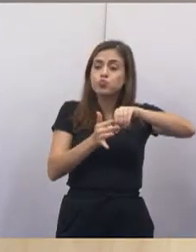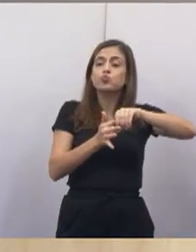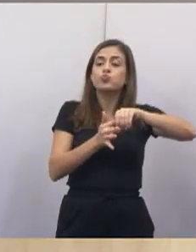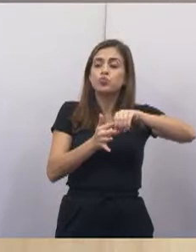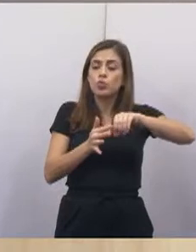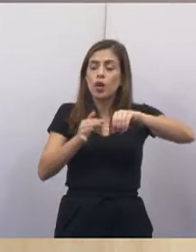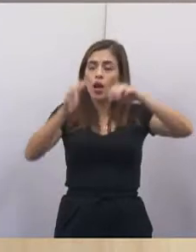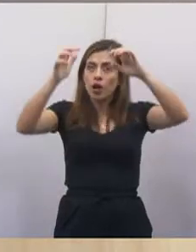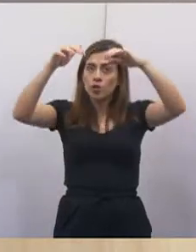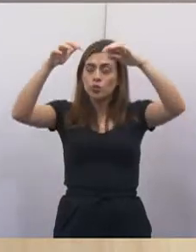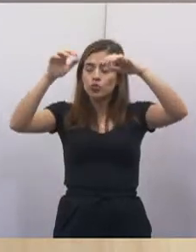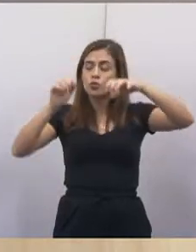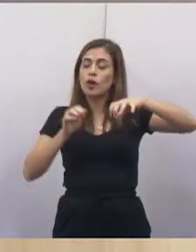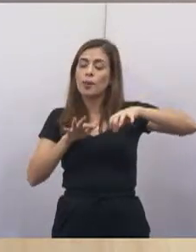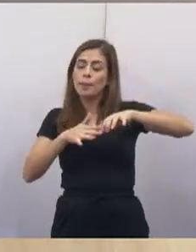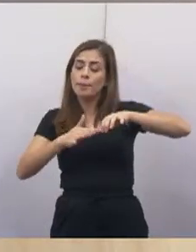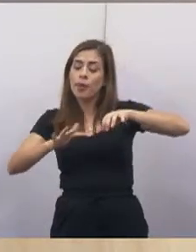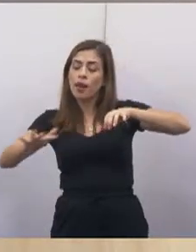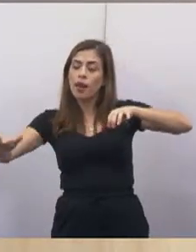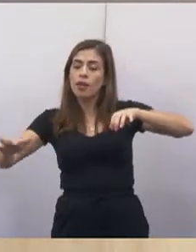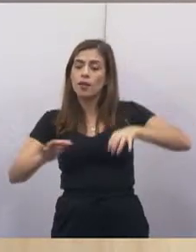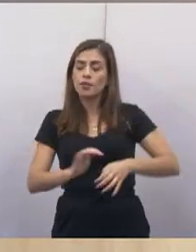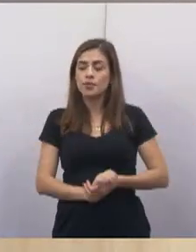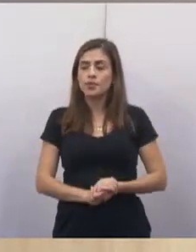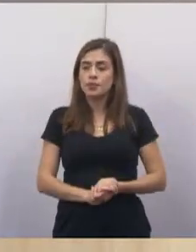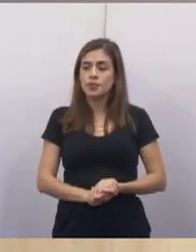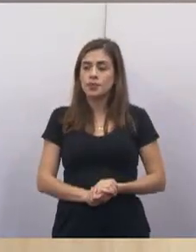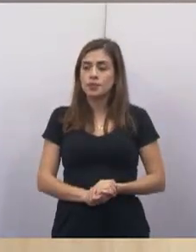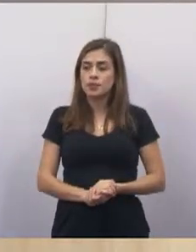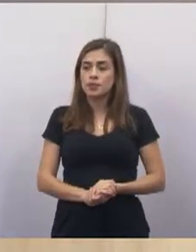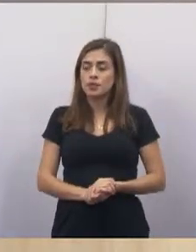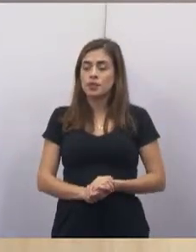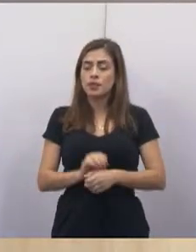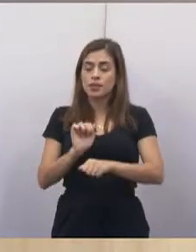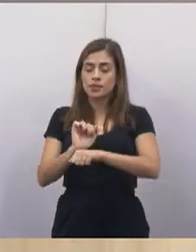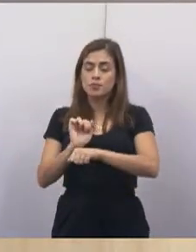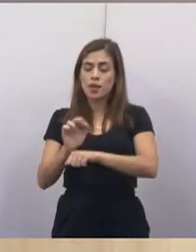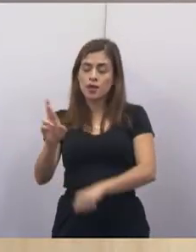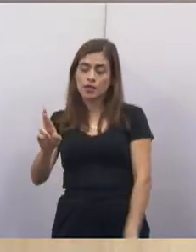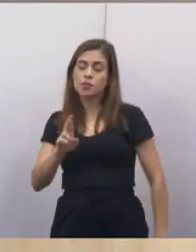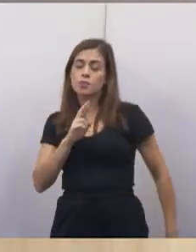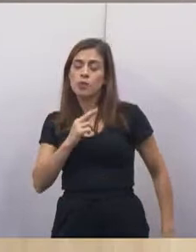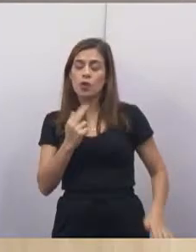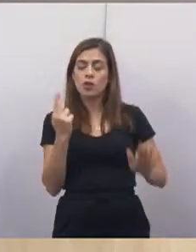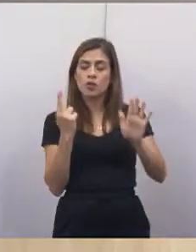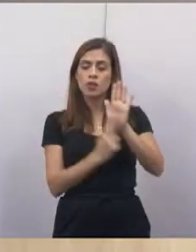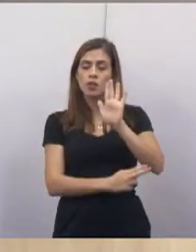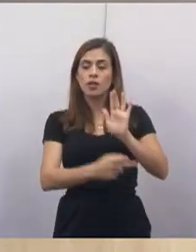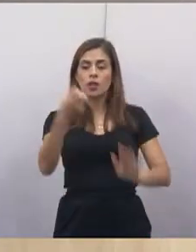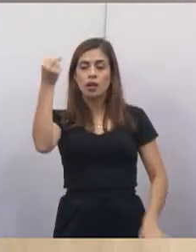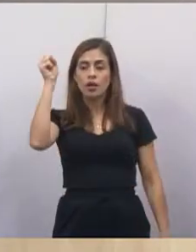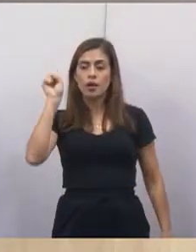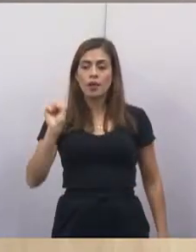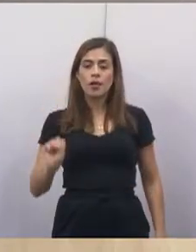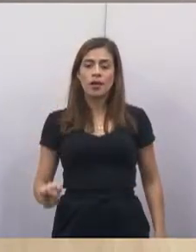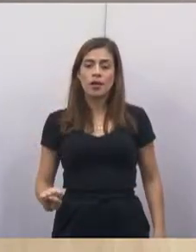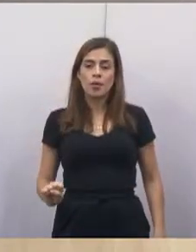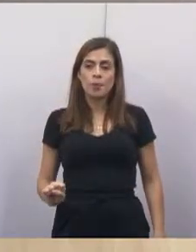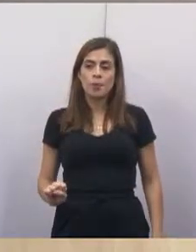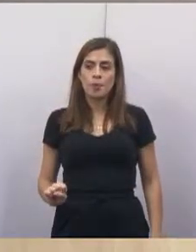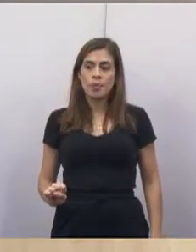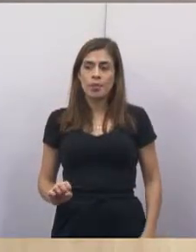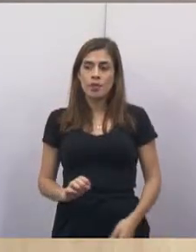alagamentos? Ao aguardo de manifestação, subscrevemos a autoria vereadora Sônia Patos da